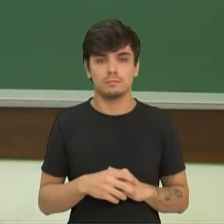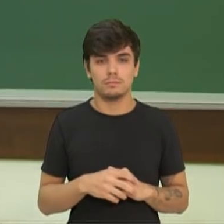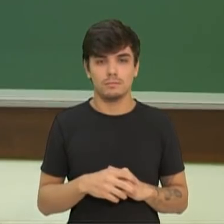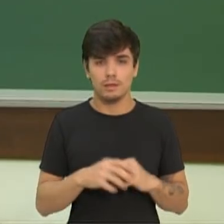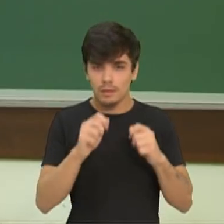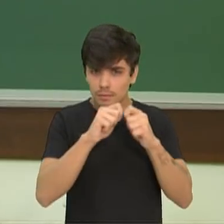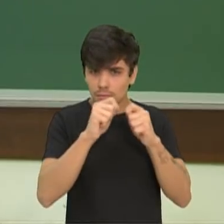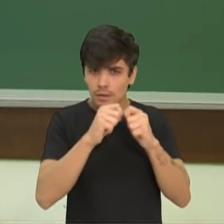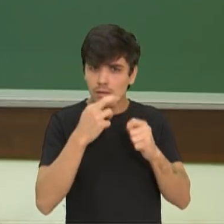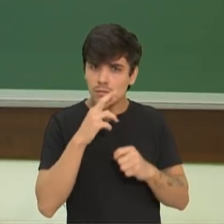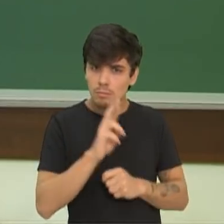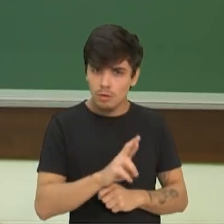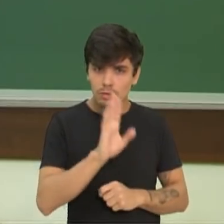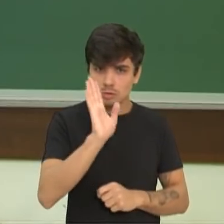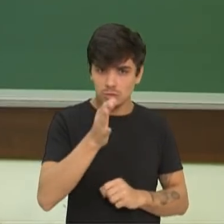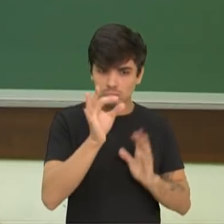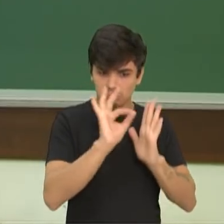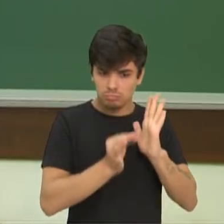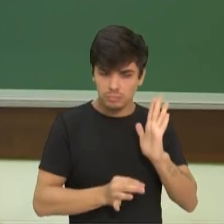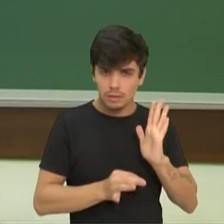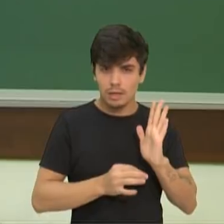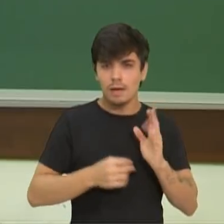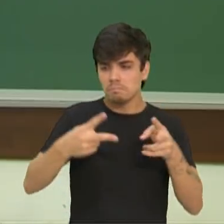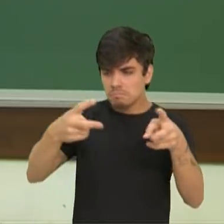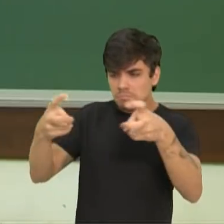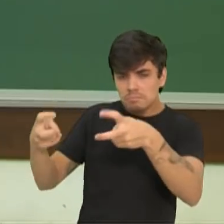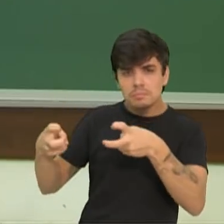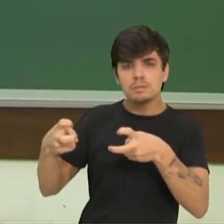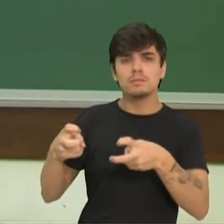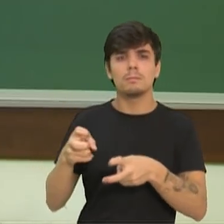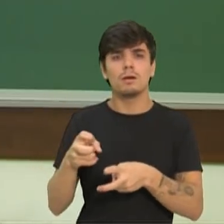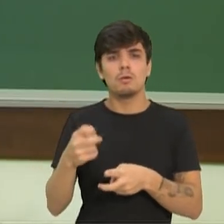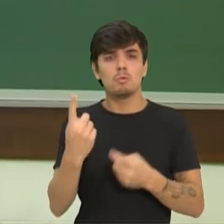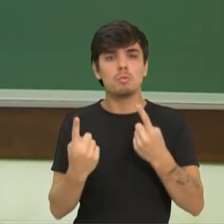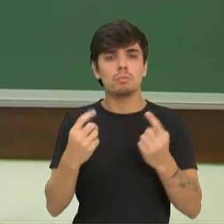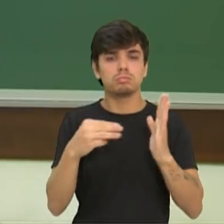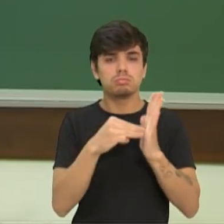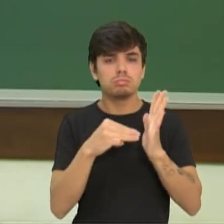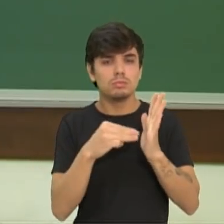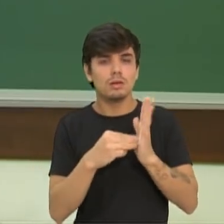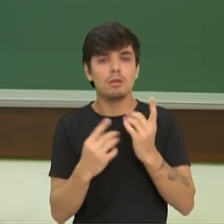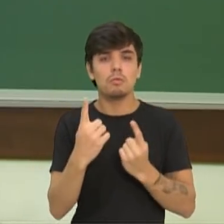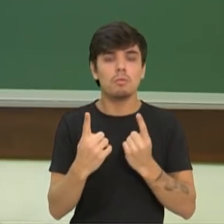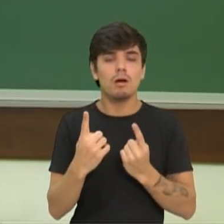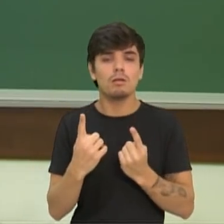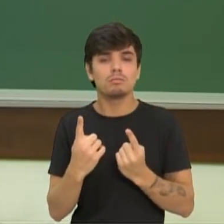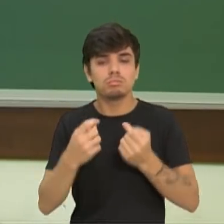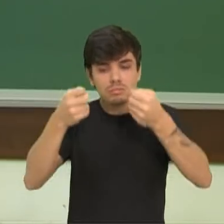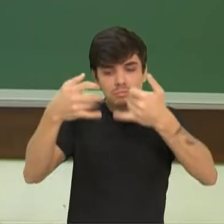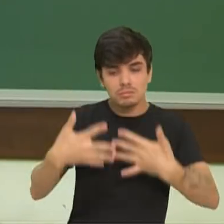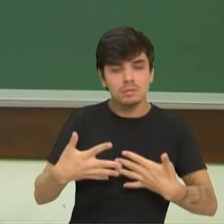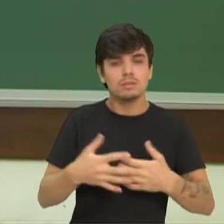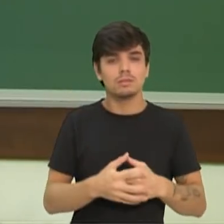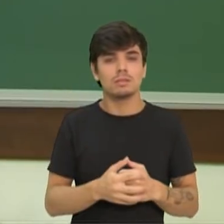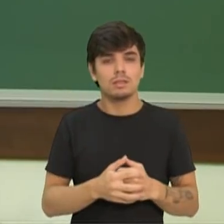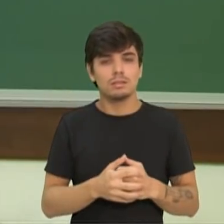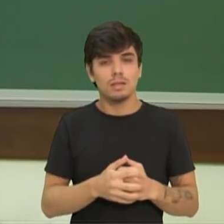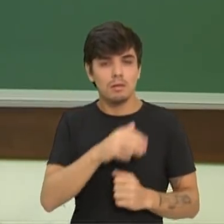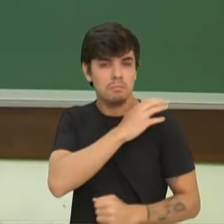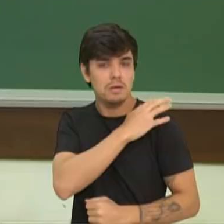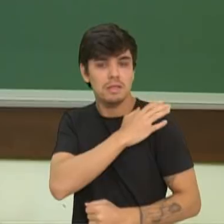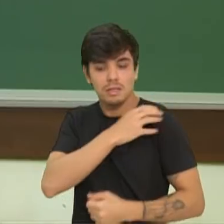Formulou sua resposta, conseguiu perceber qual é o motivo, qual é a hipótese, a possível explicação da madrinha